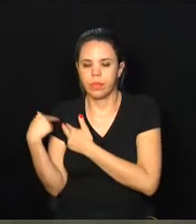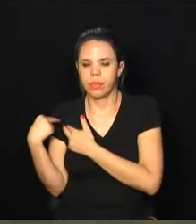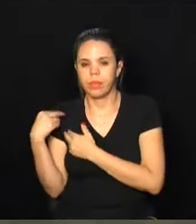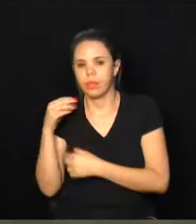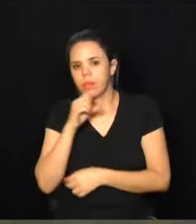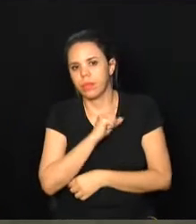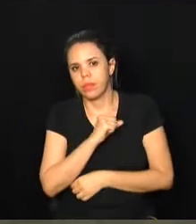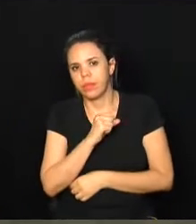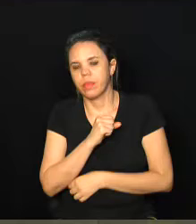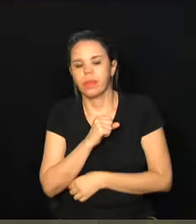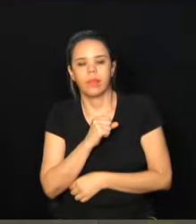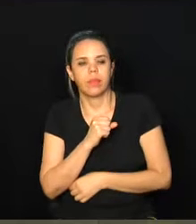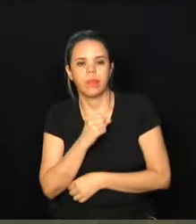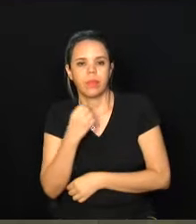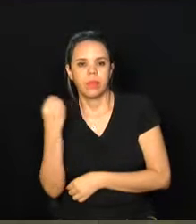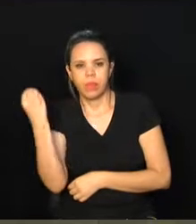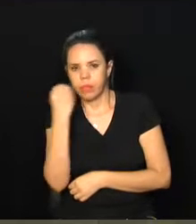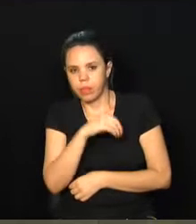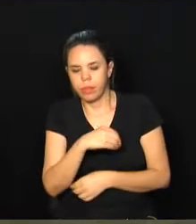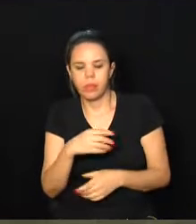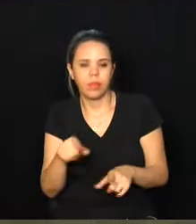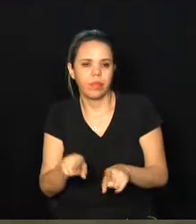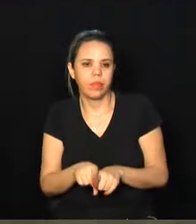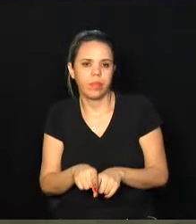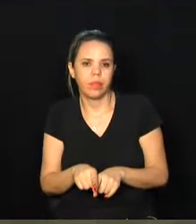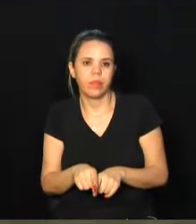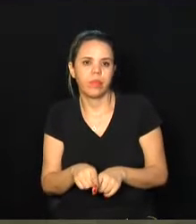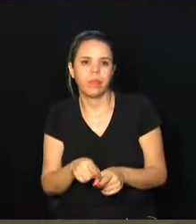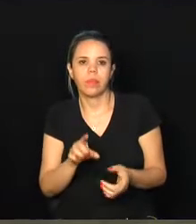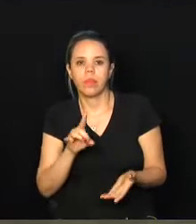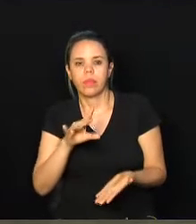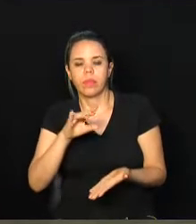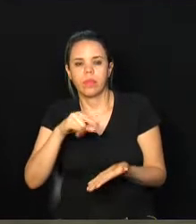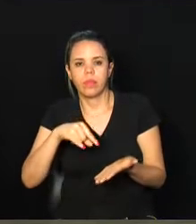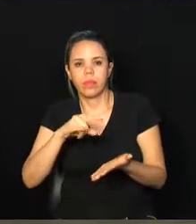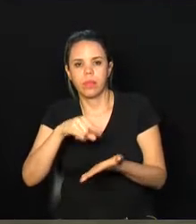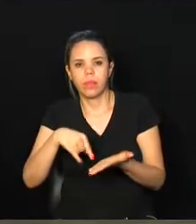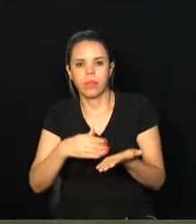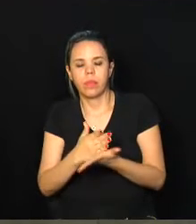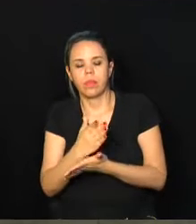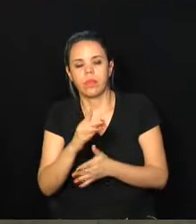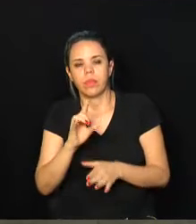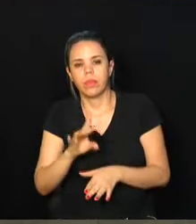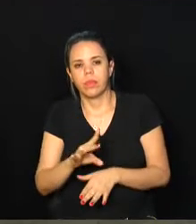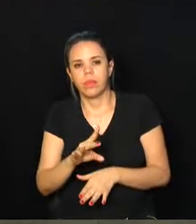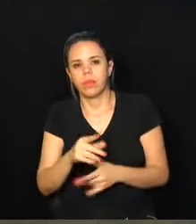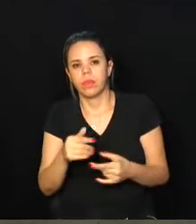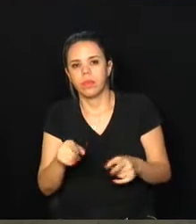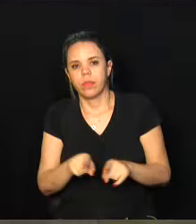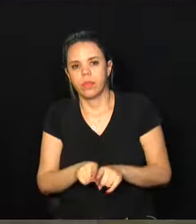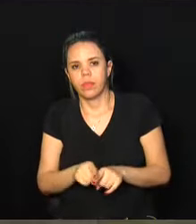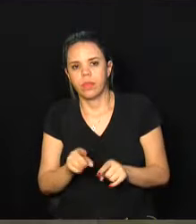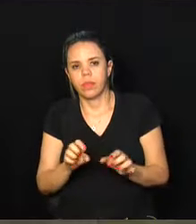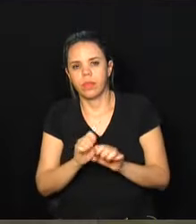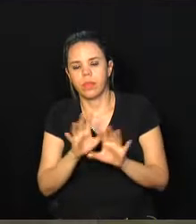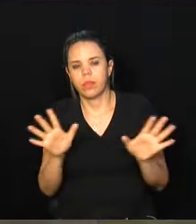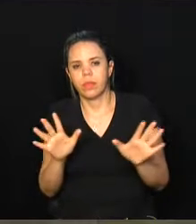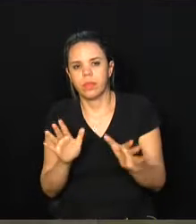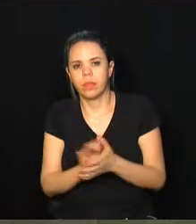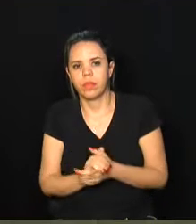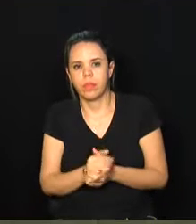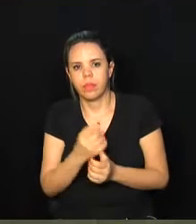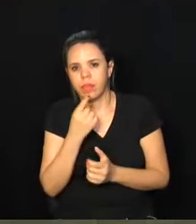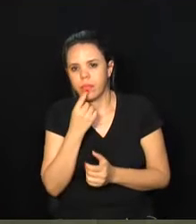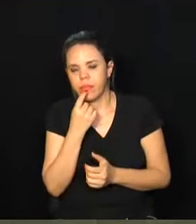é enganoso, né? Porque não é uma aprovação, é uma emissão de alvará. Então, essas coisas têm que ser deixadas bem claras.